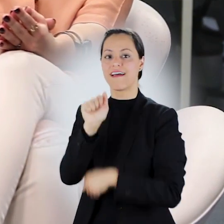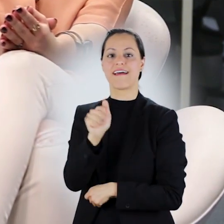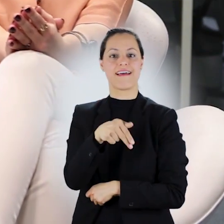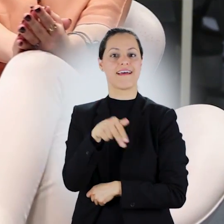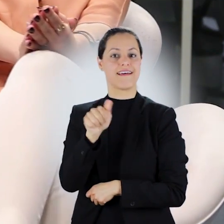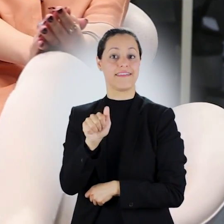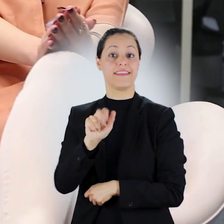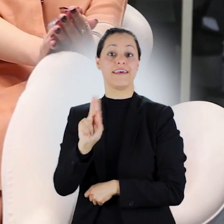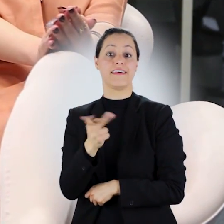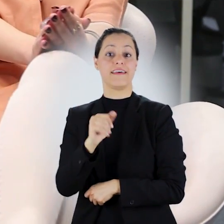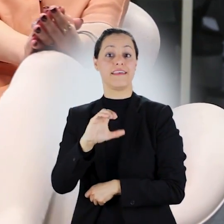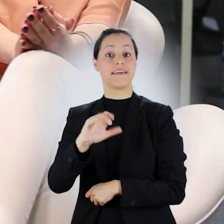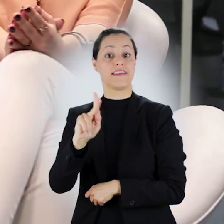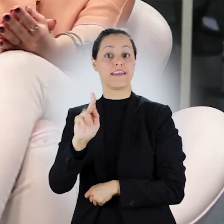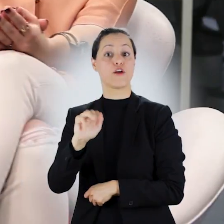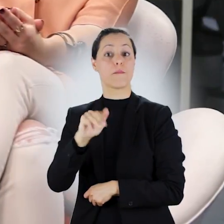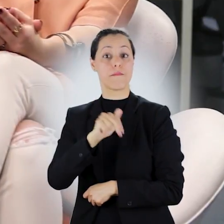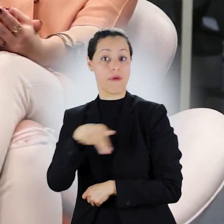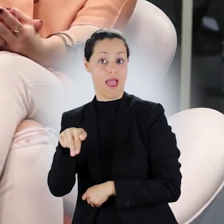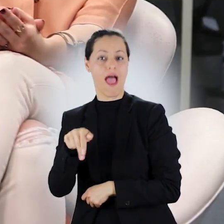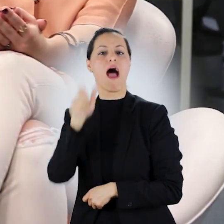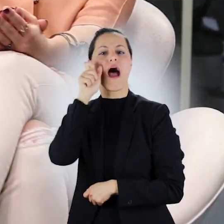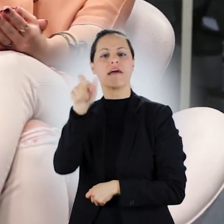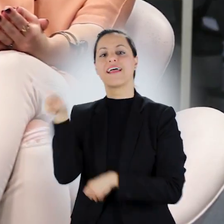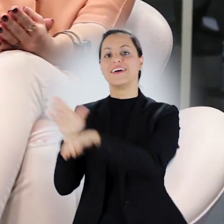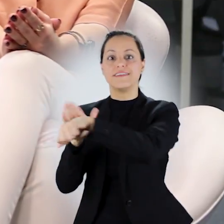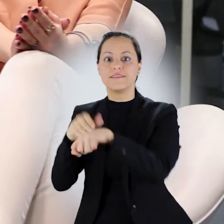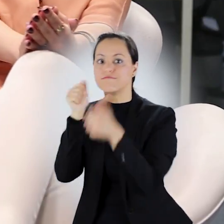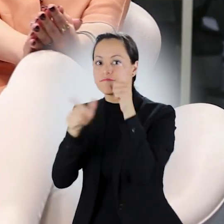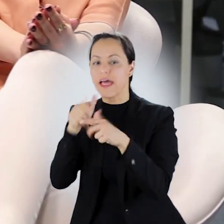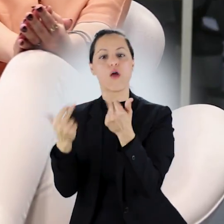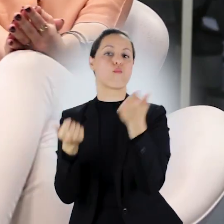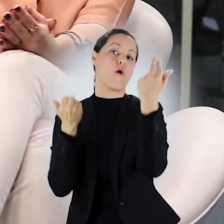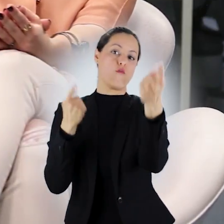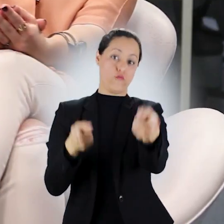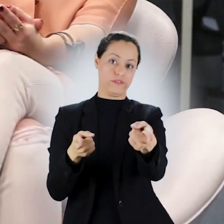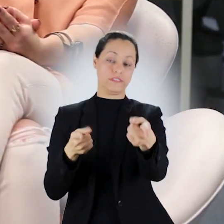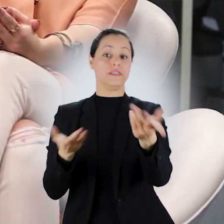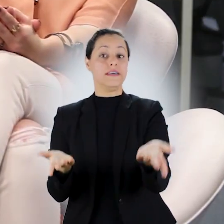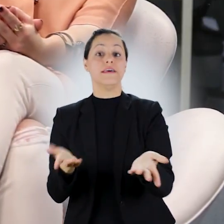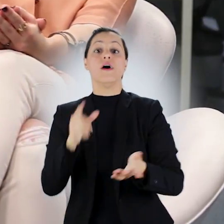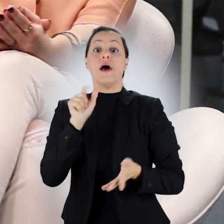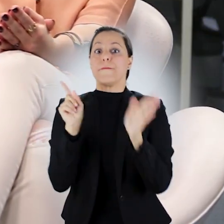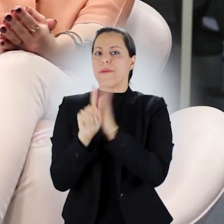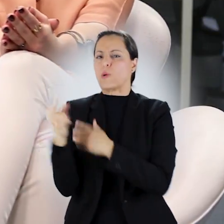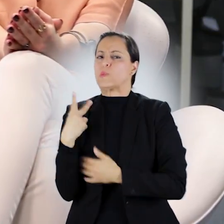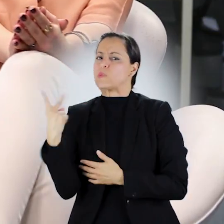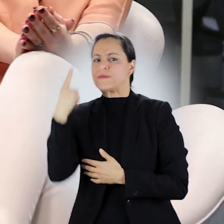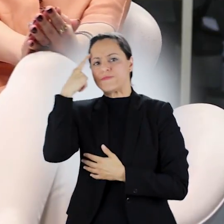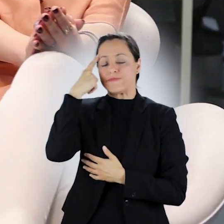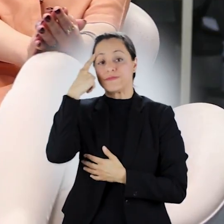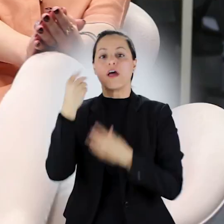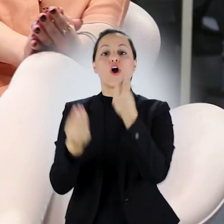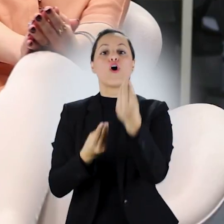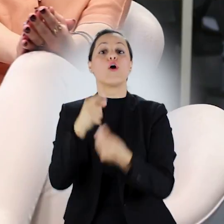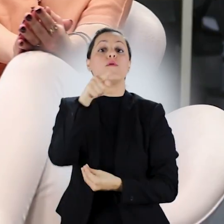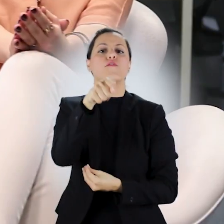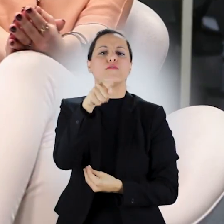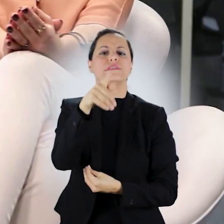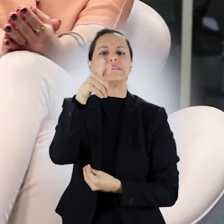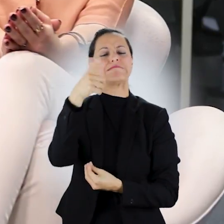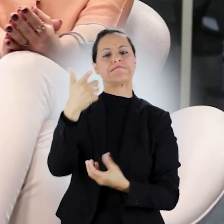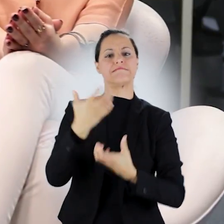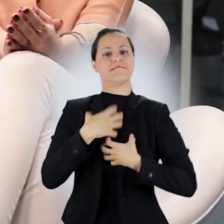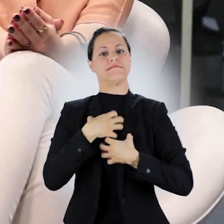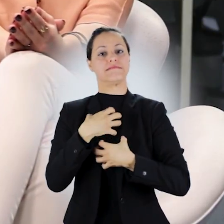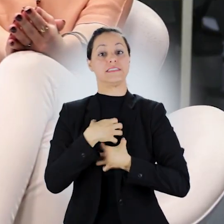Hickman um tempo atrás. E foi interessante porque ela é uma mulher multitask, assim como você. E uma das perguntas que a gente fez, eu e a Sofia, foi como que você lida com as